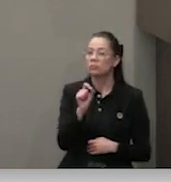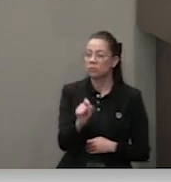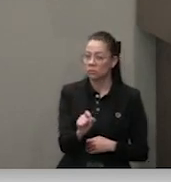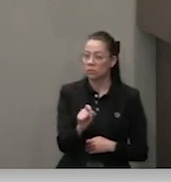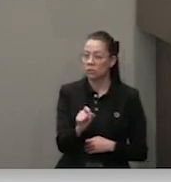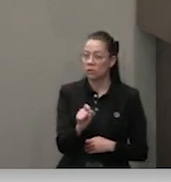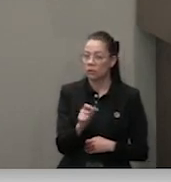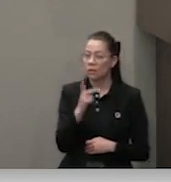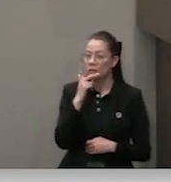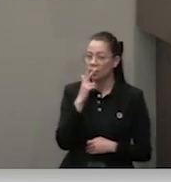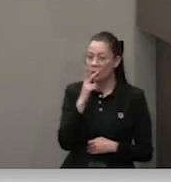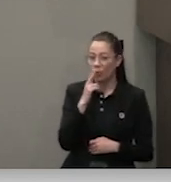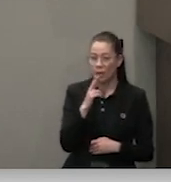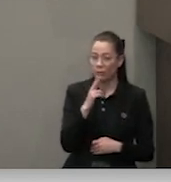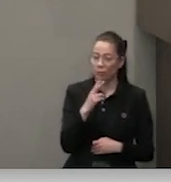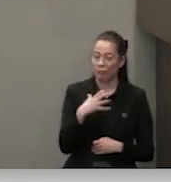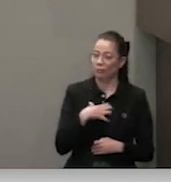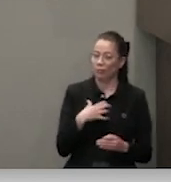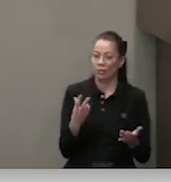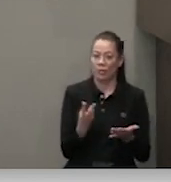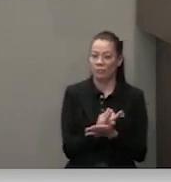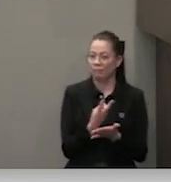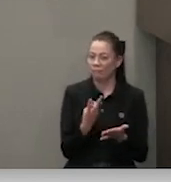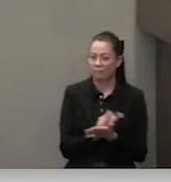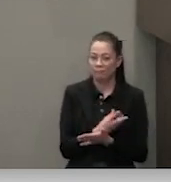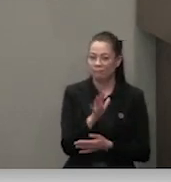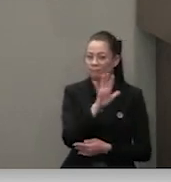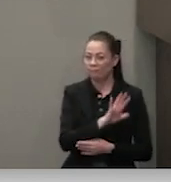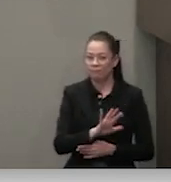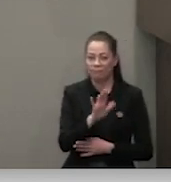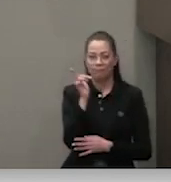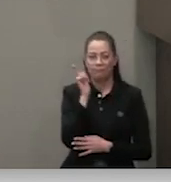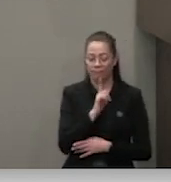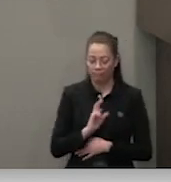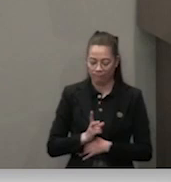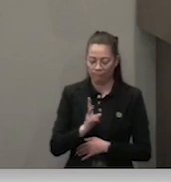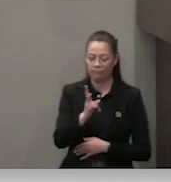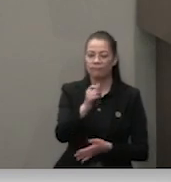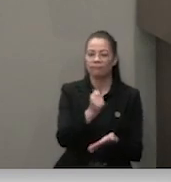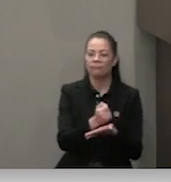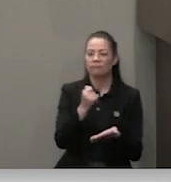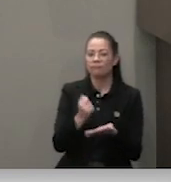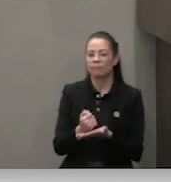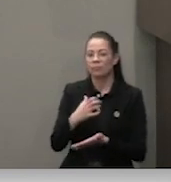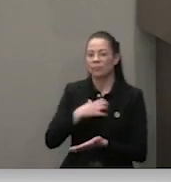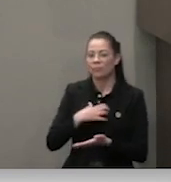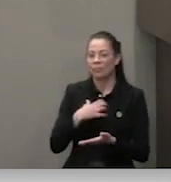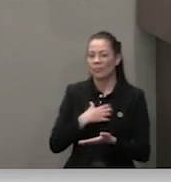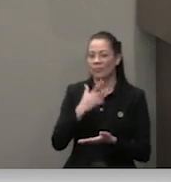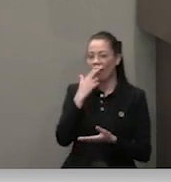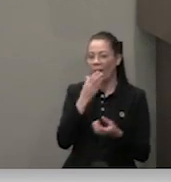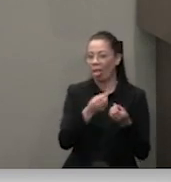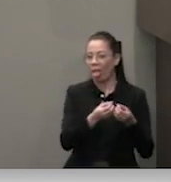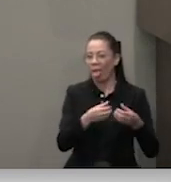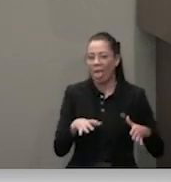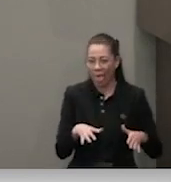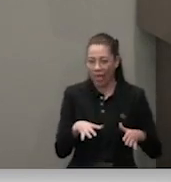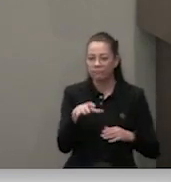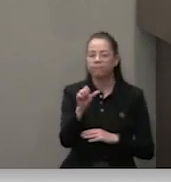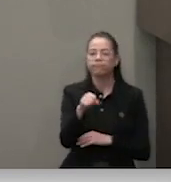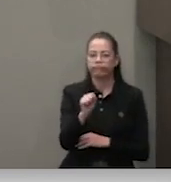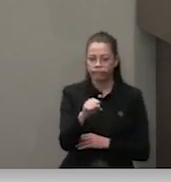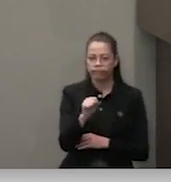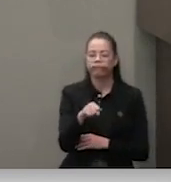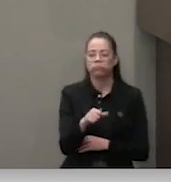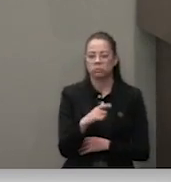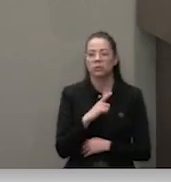dado um bypass a um dispositivo constitucional para continuar contratando de forma precária E aí sim há uma